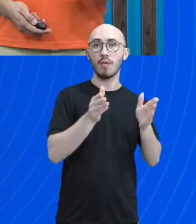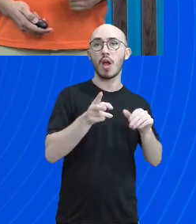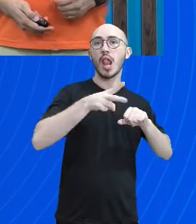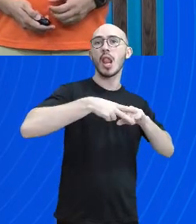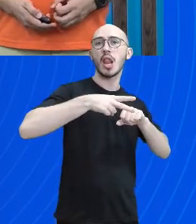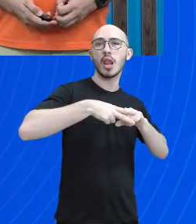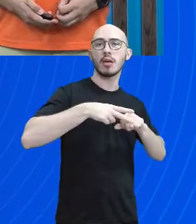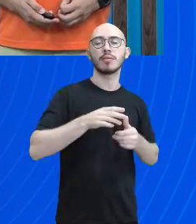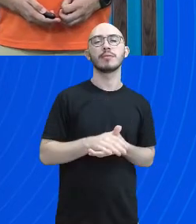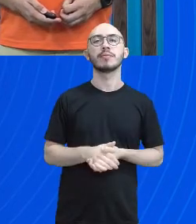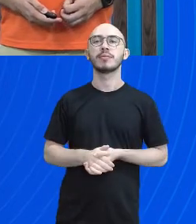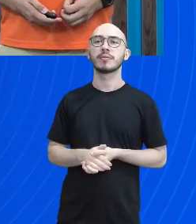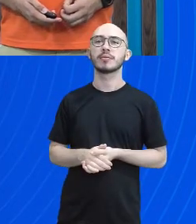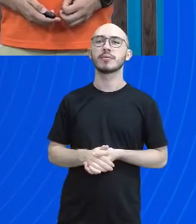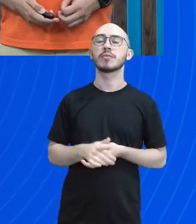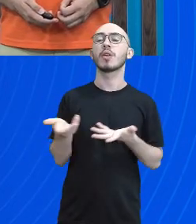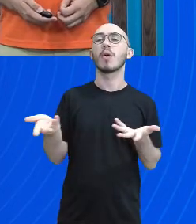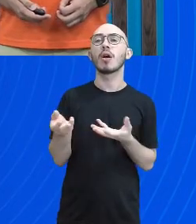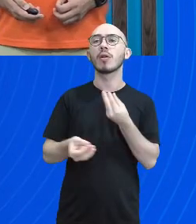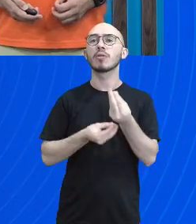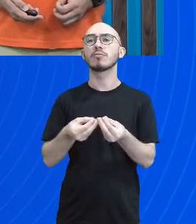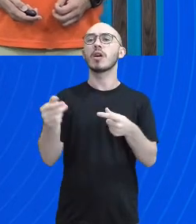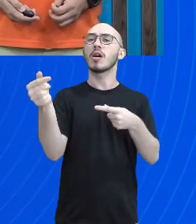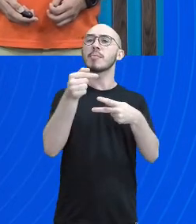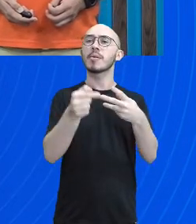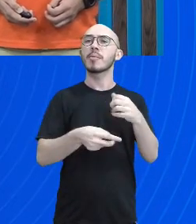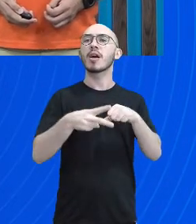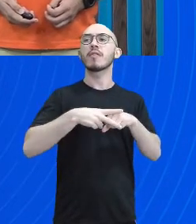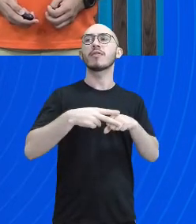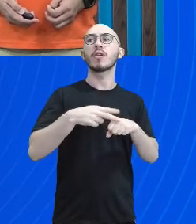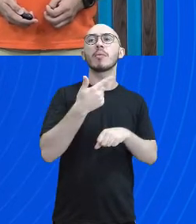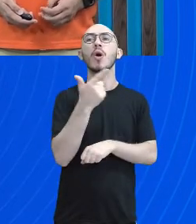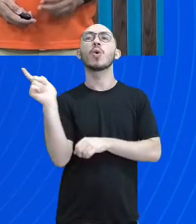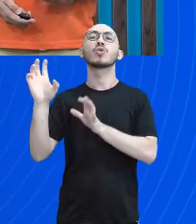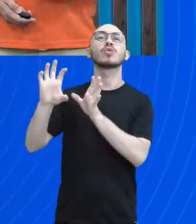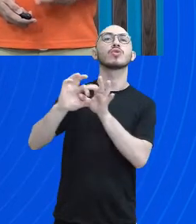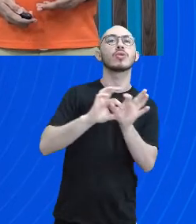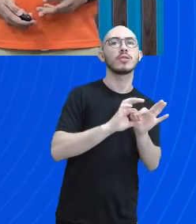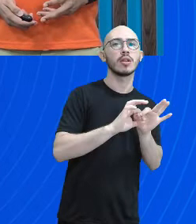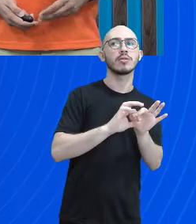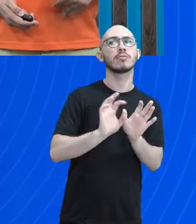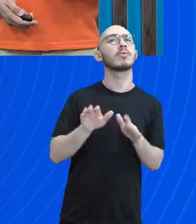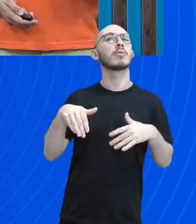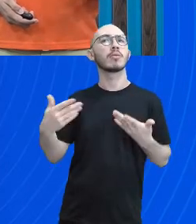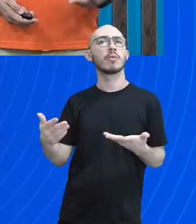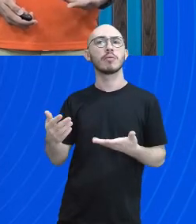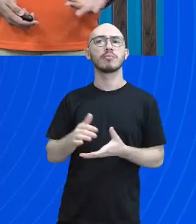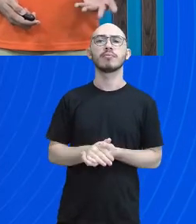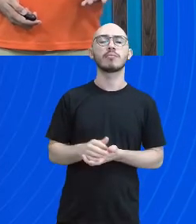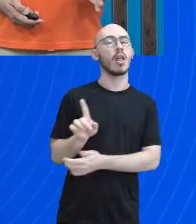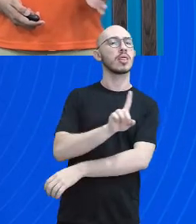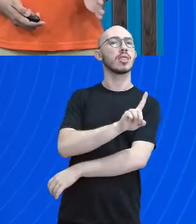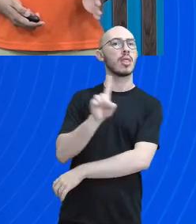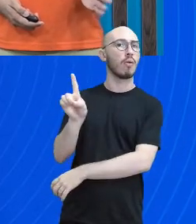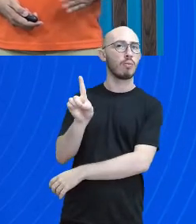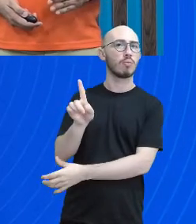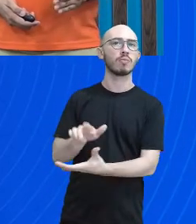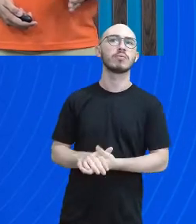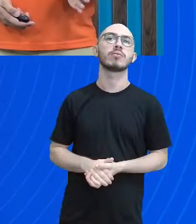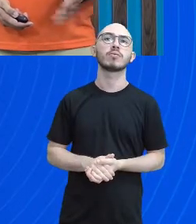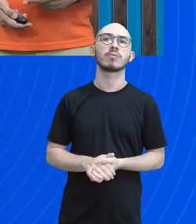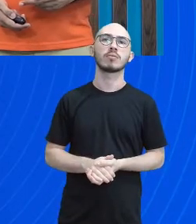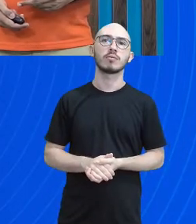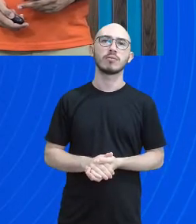Vamos aproveitar esses verbos e vamos colocar ele em outras situações. Ó. Qual é a situação agora? Negar. Então, se é